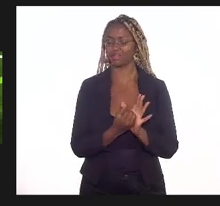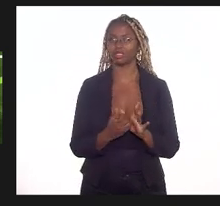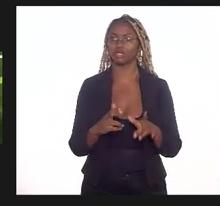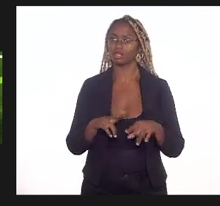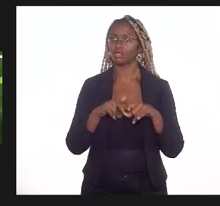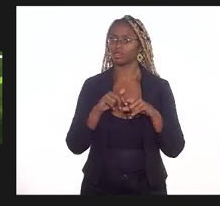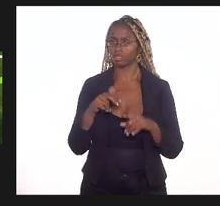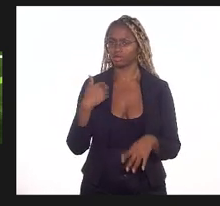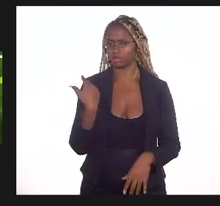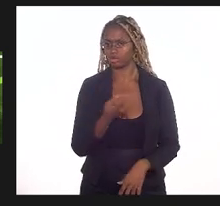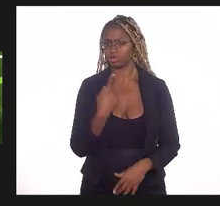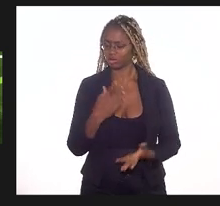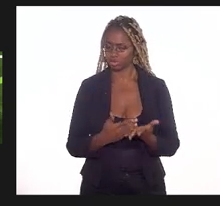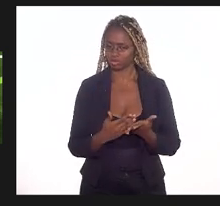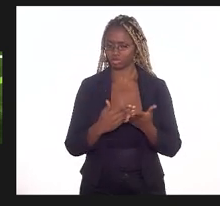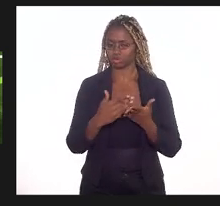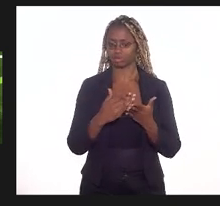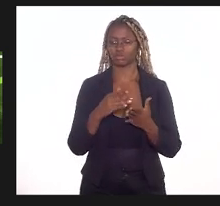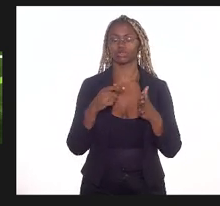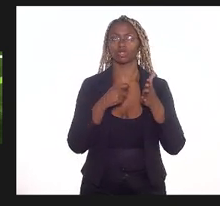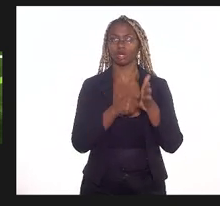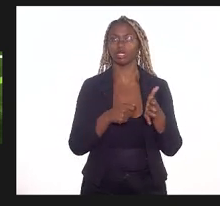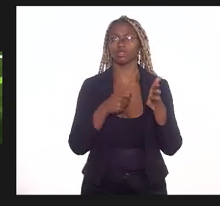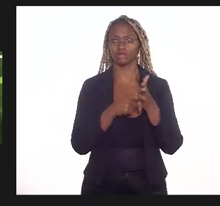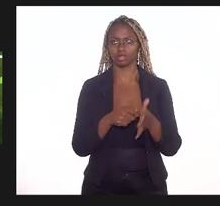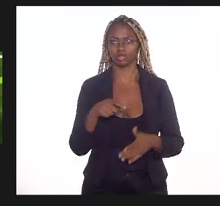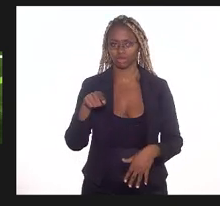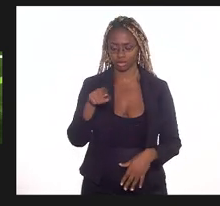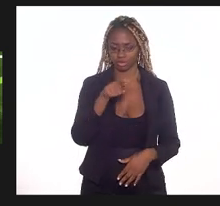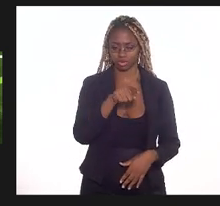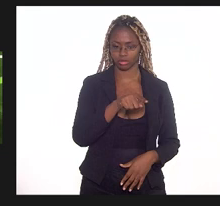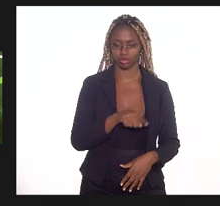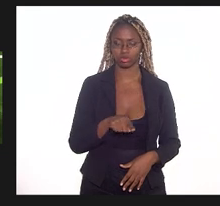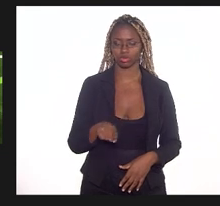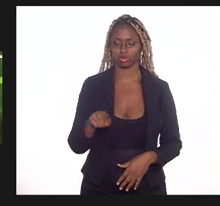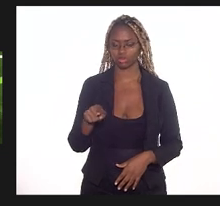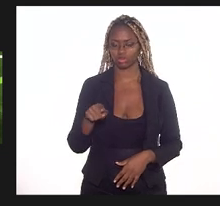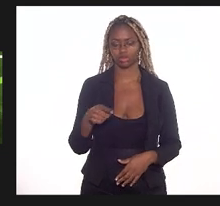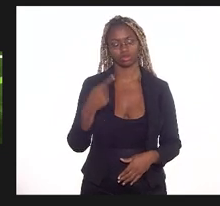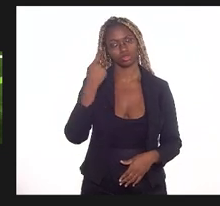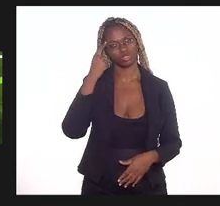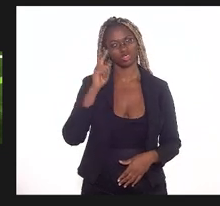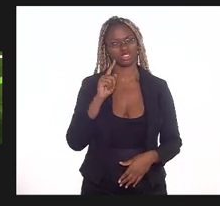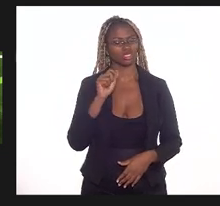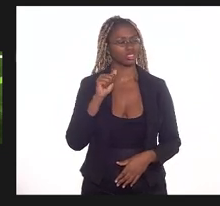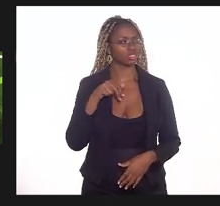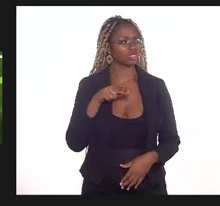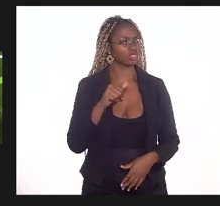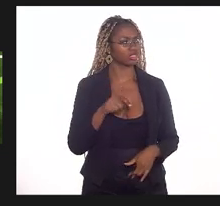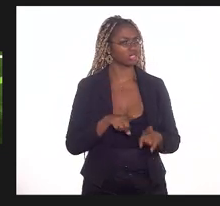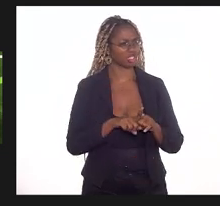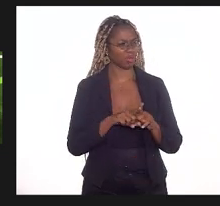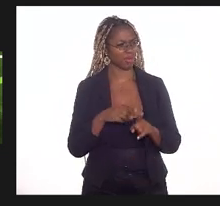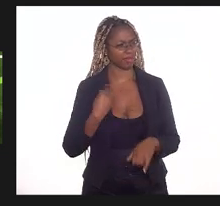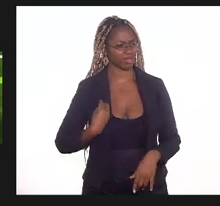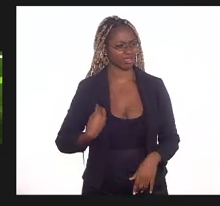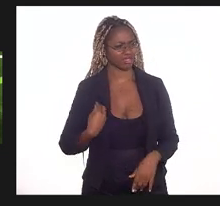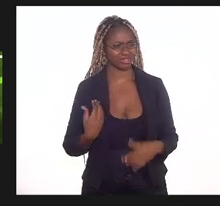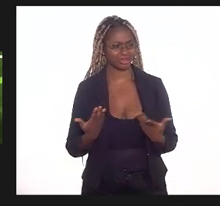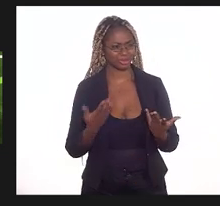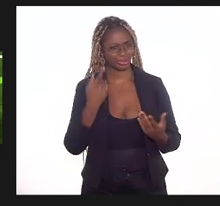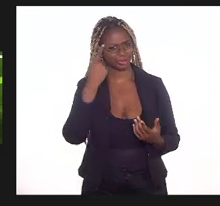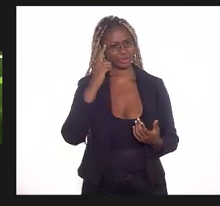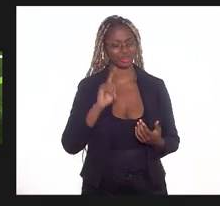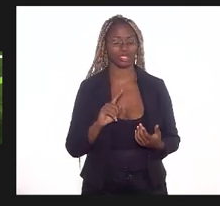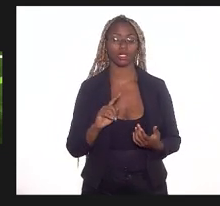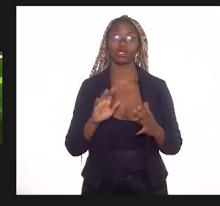quando a gente iniciou essa luta, né? Eu não sei se a Ana está aí presente,